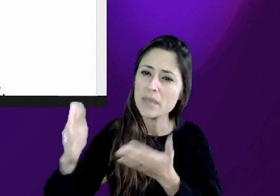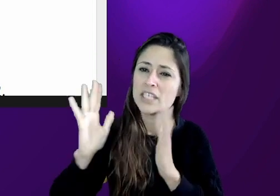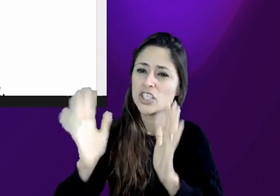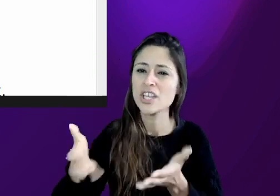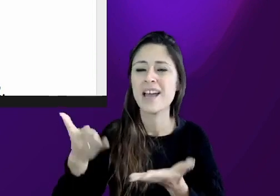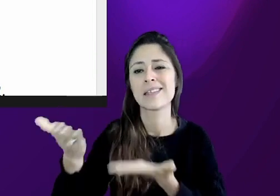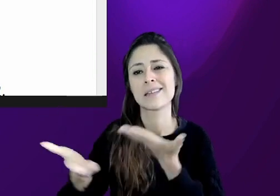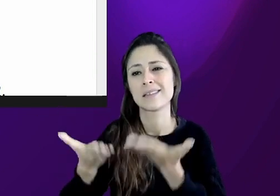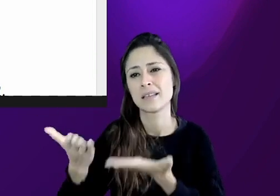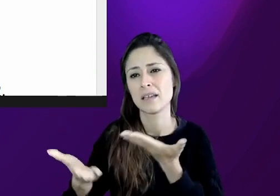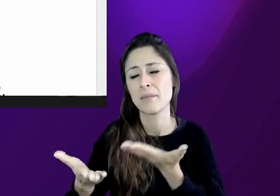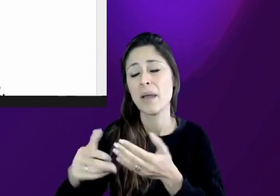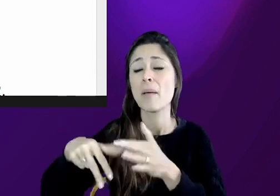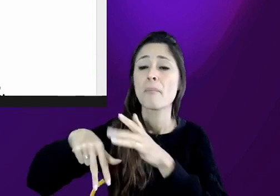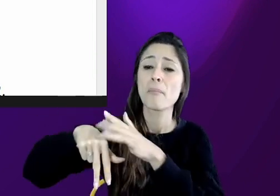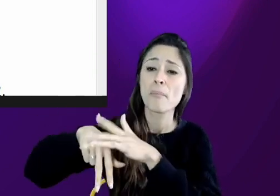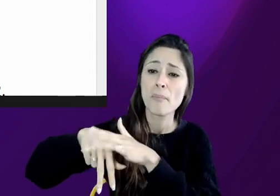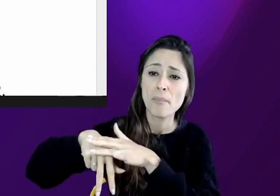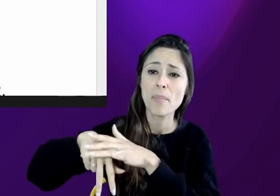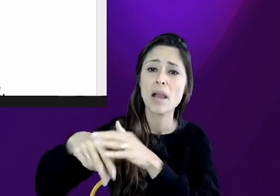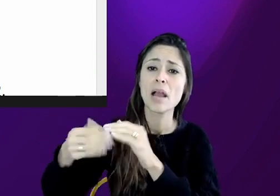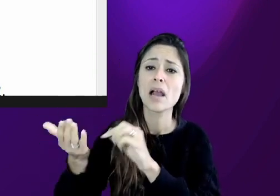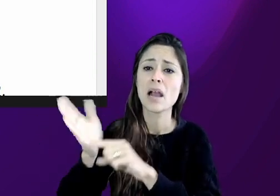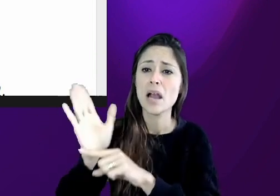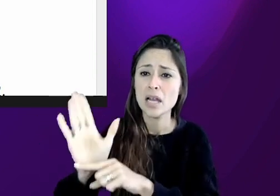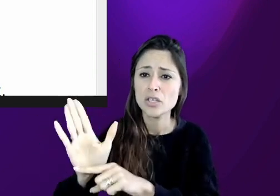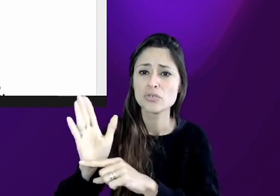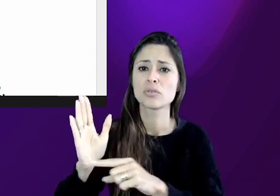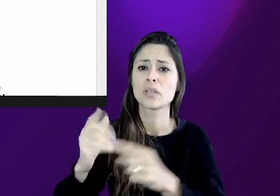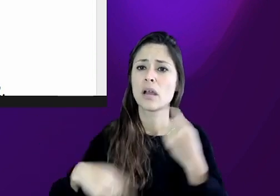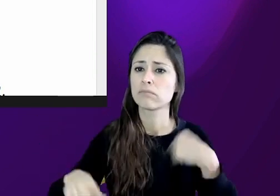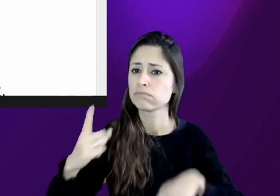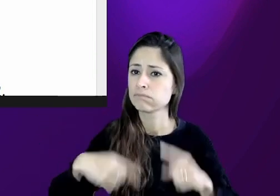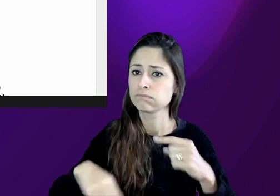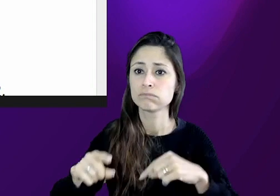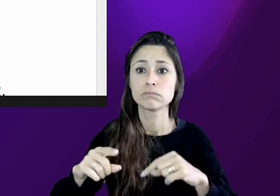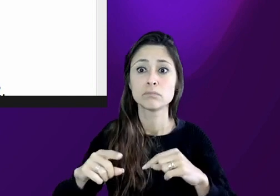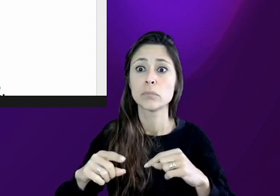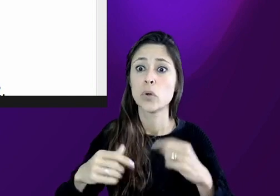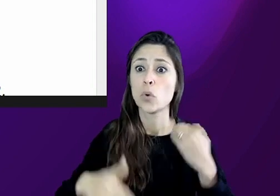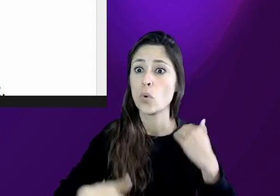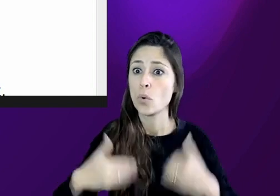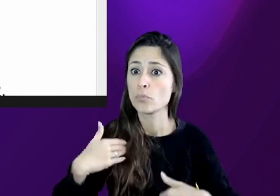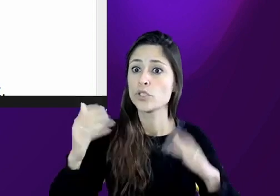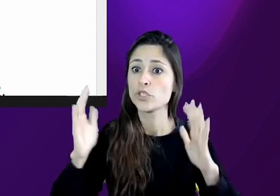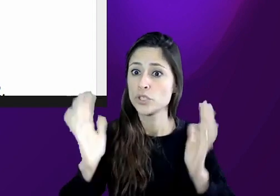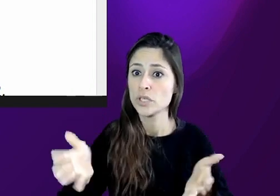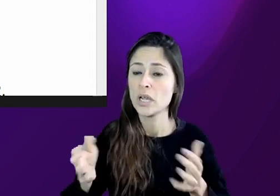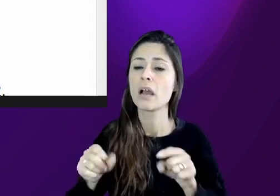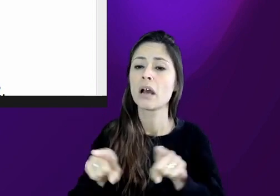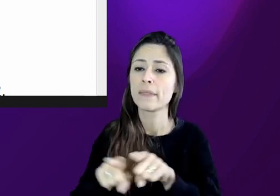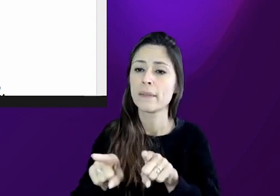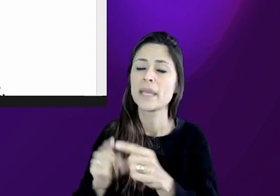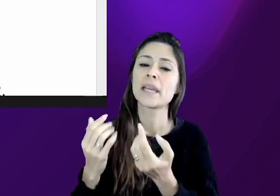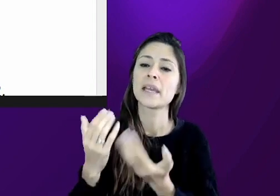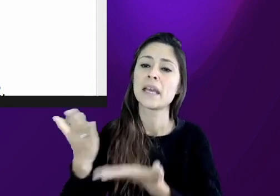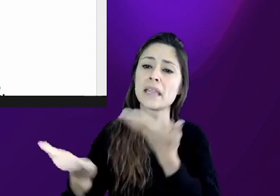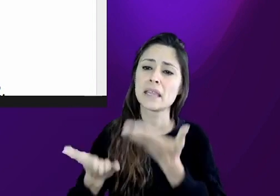que esse paciente vai ter quimioterapia circulando logo de cara. O tratamento neoadjuvante ele pode